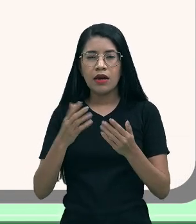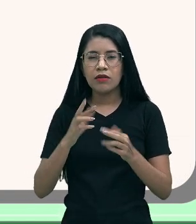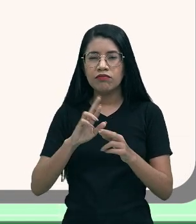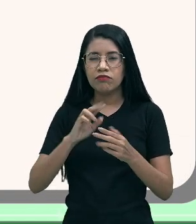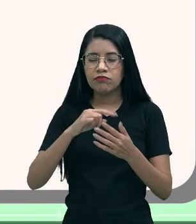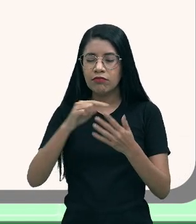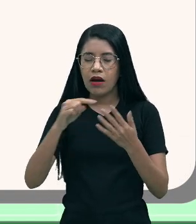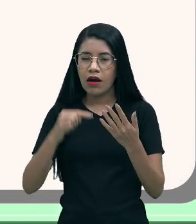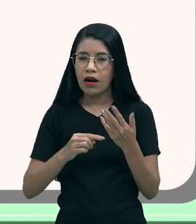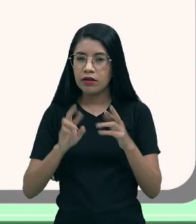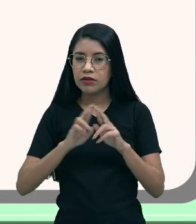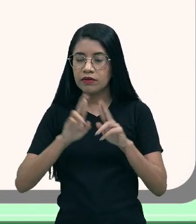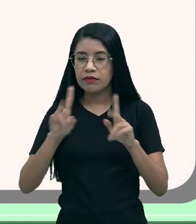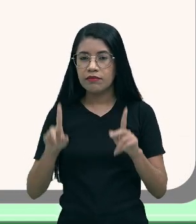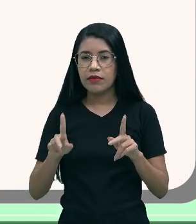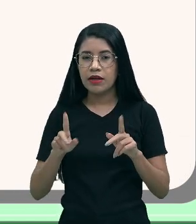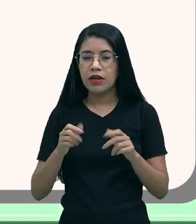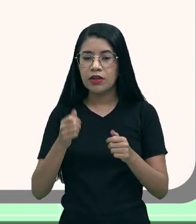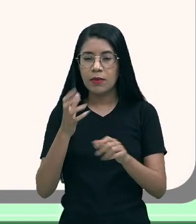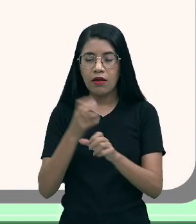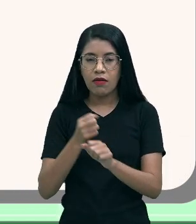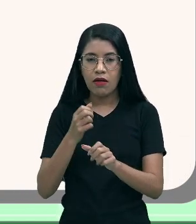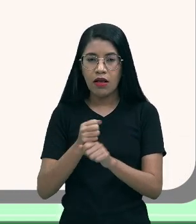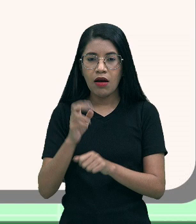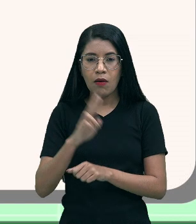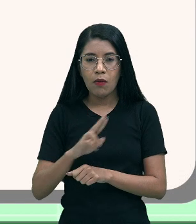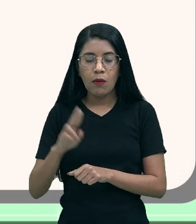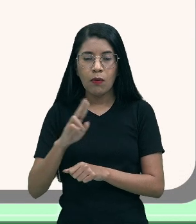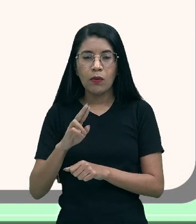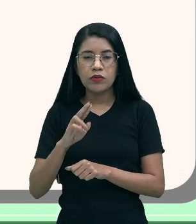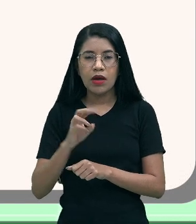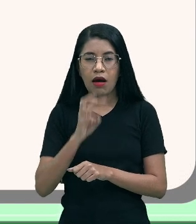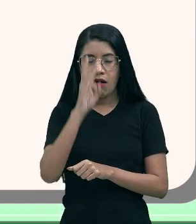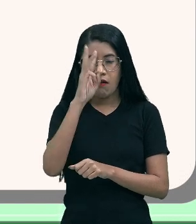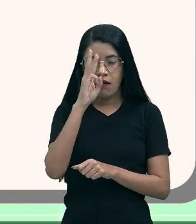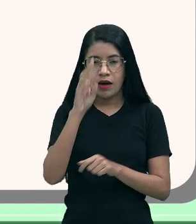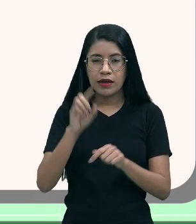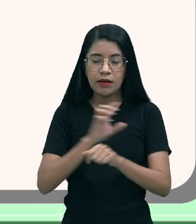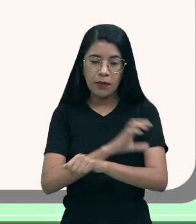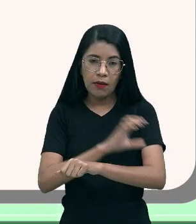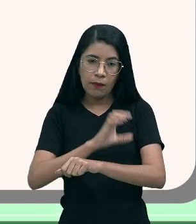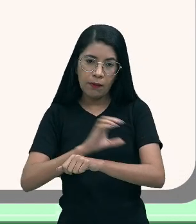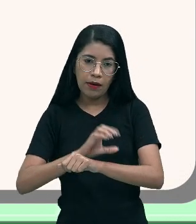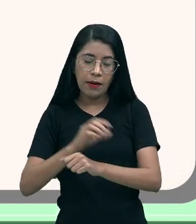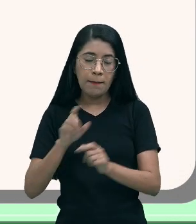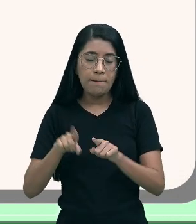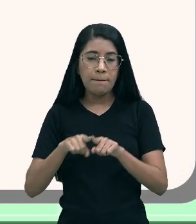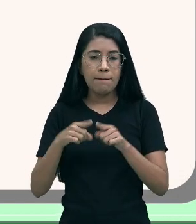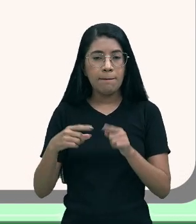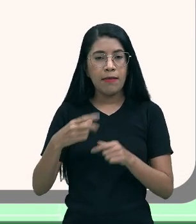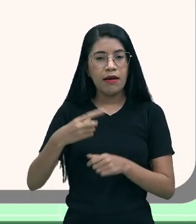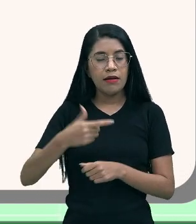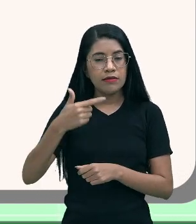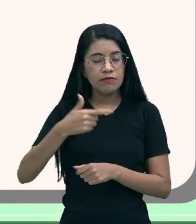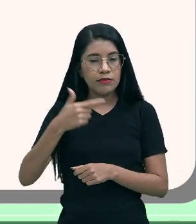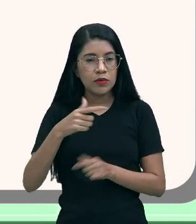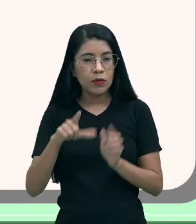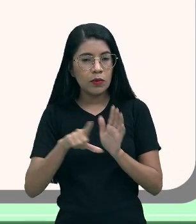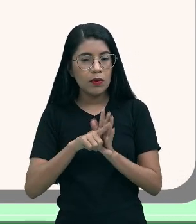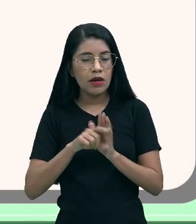a nossa resistência. Ela usa tensão e corrente, mas a segunda lei, ela vai